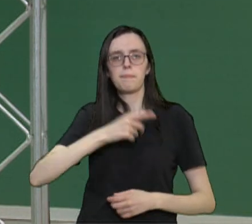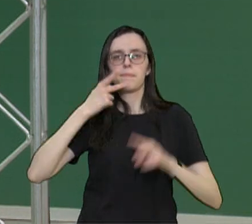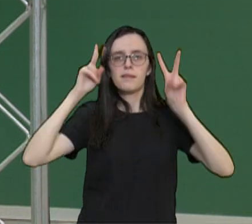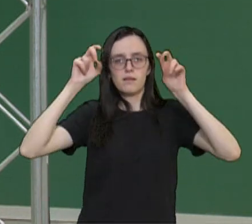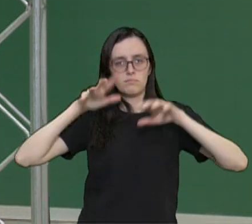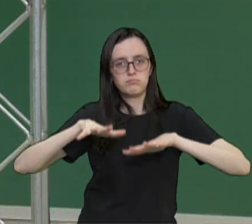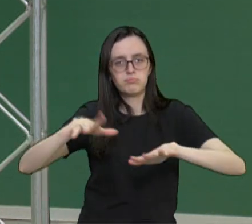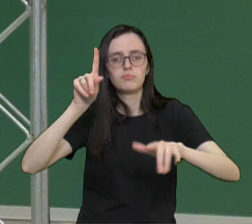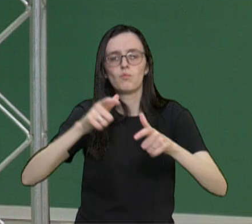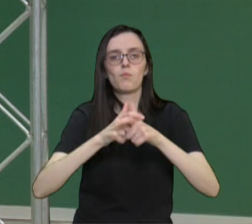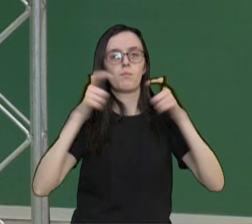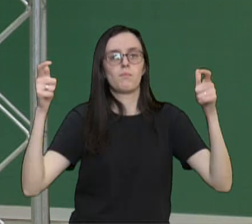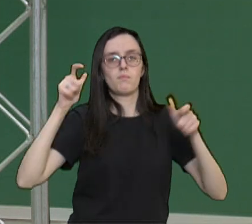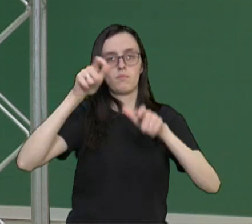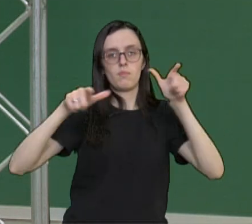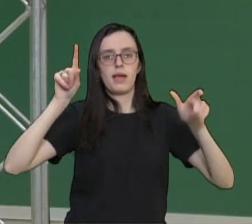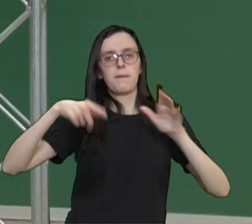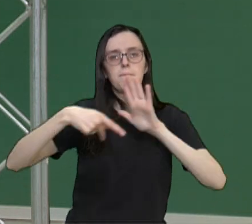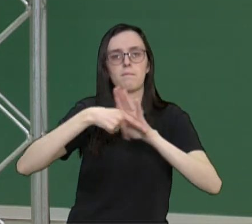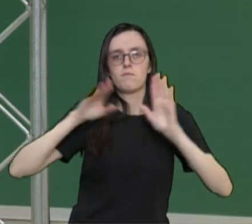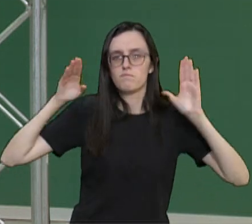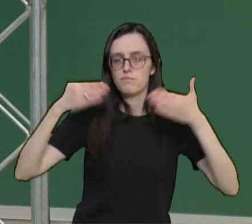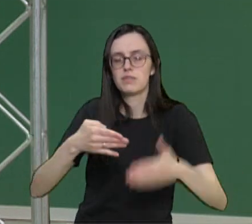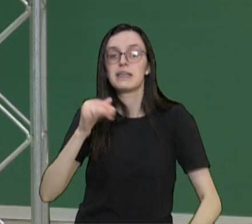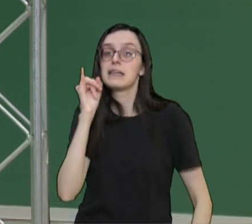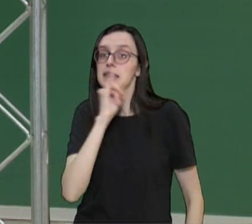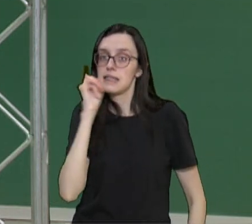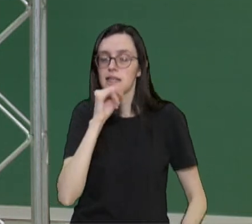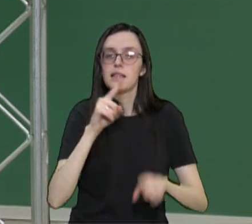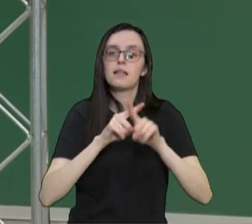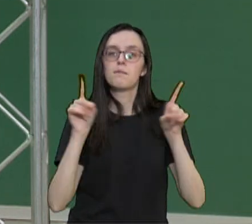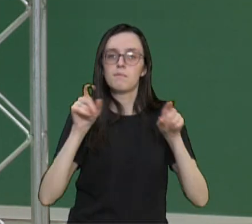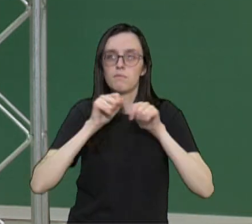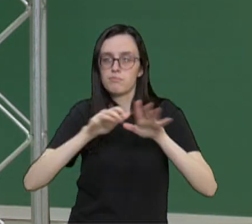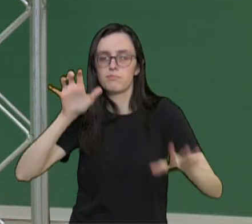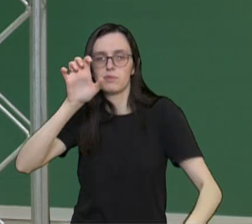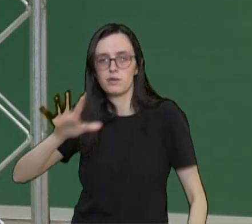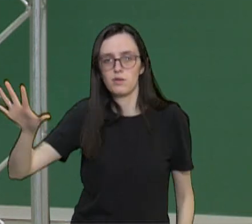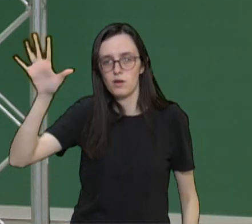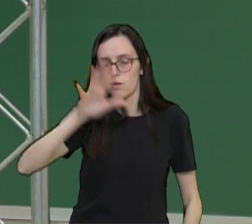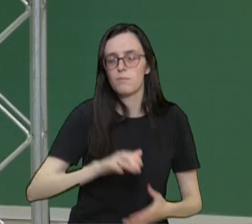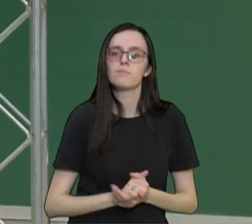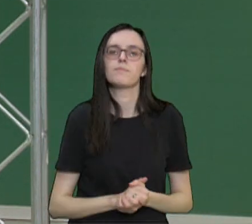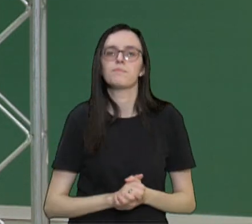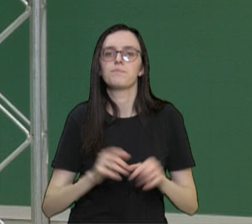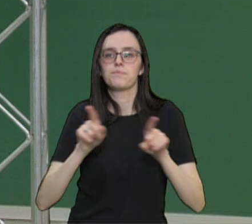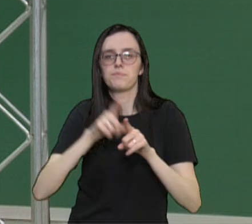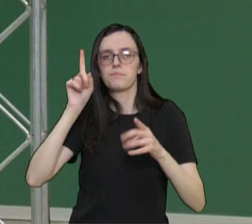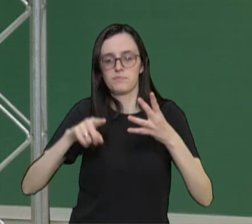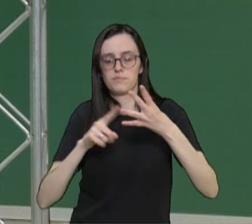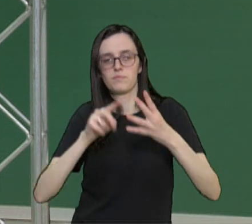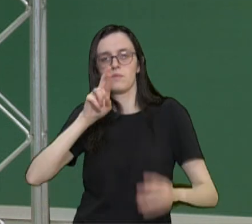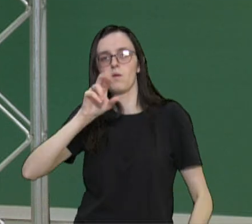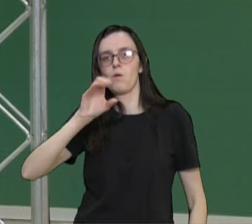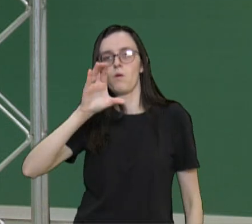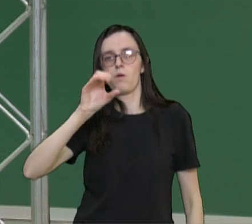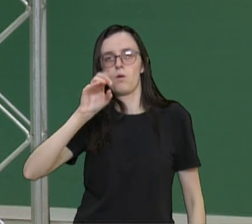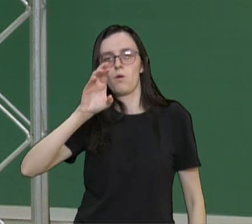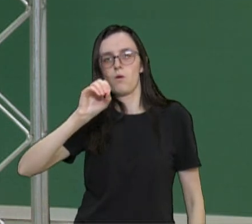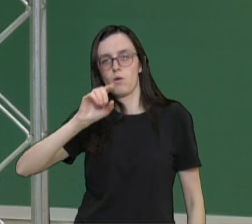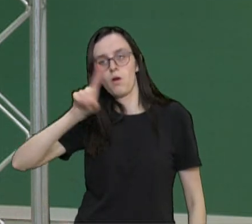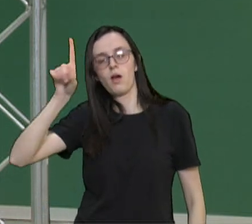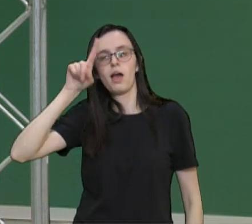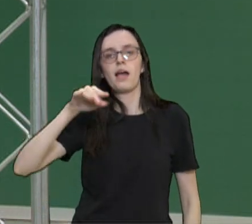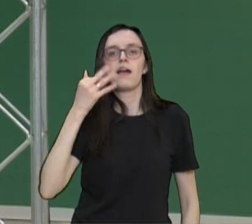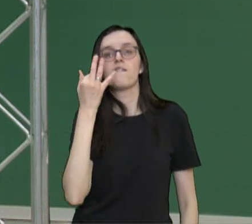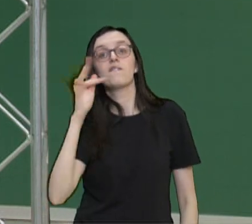movimentos, a maioria deles italianos, né, mas que dissipam na Europa inteira, e vai ter o Rococó, né, que é o francês, que ele